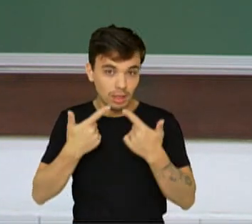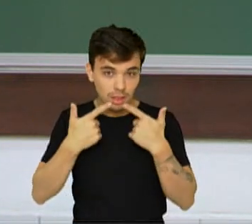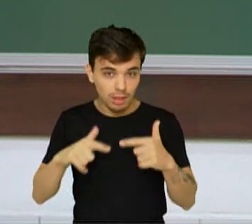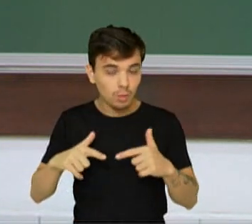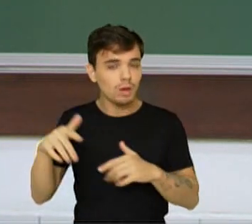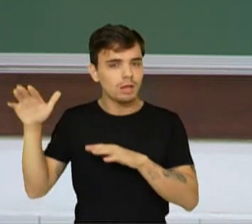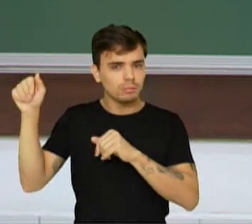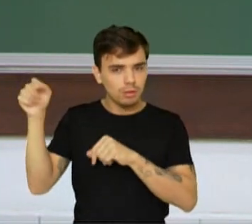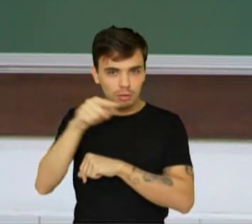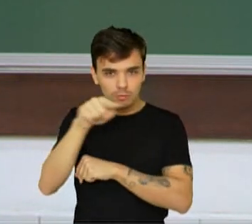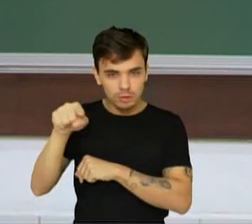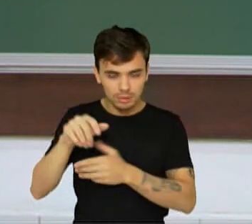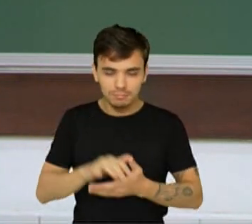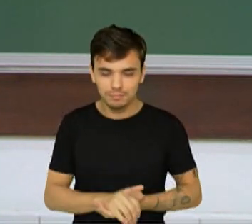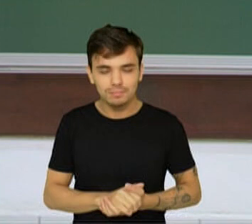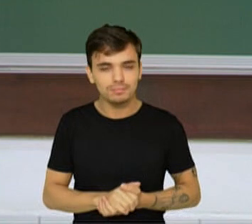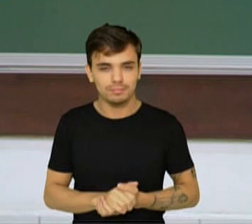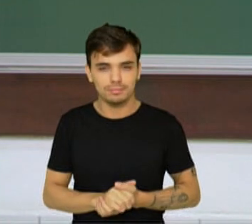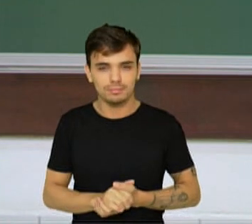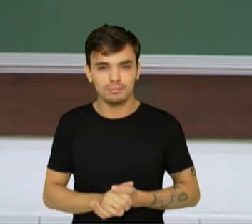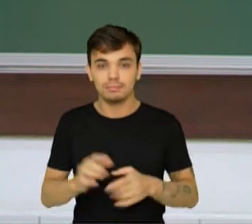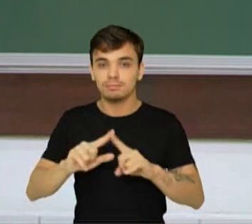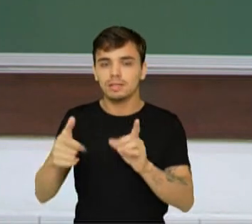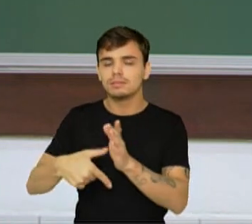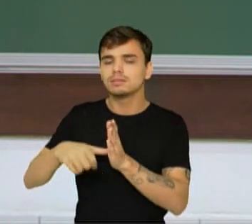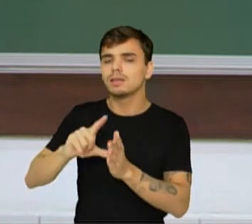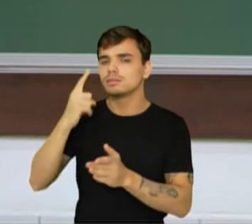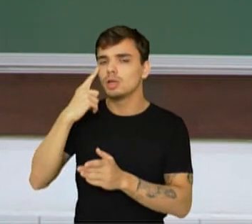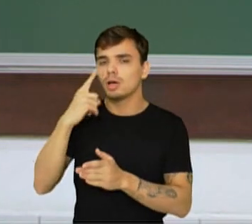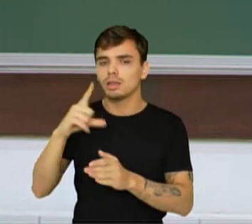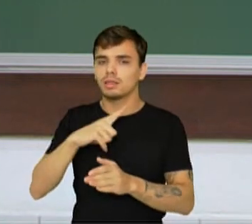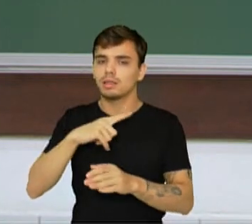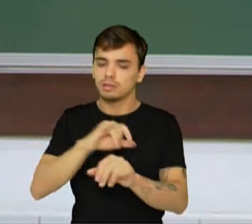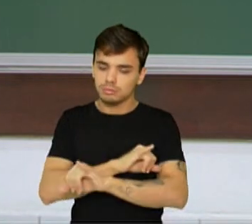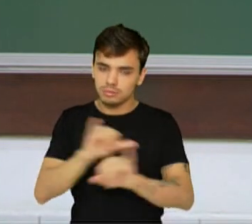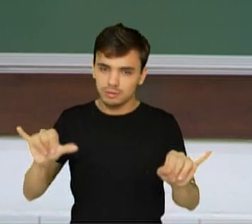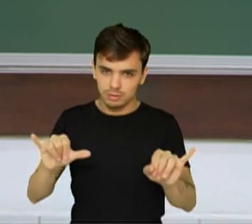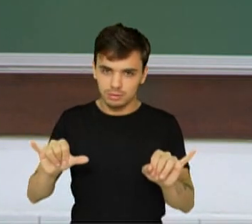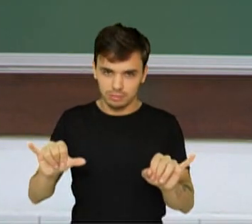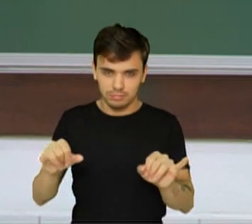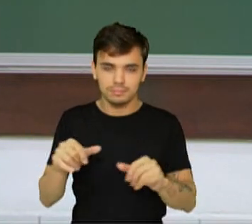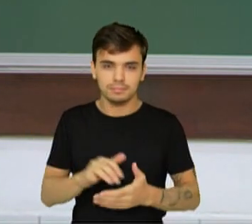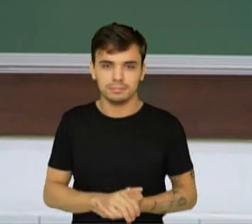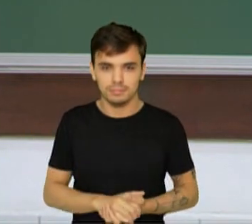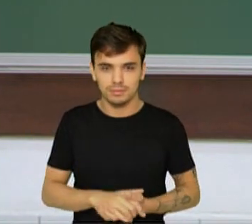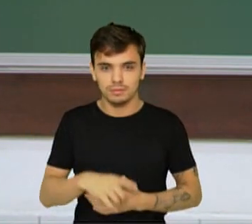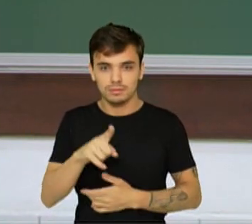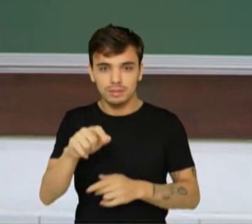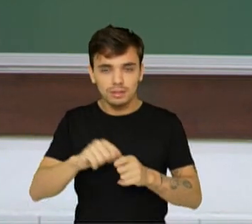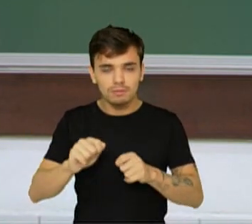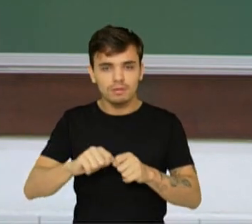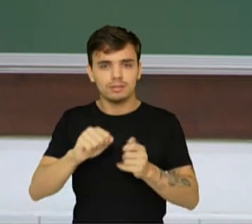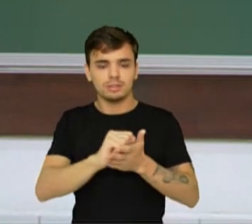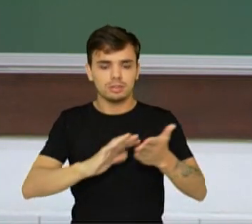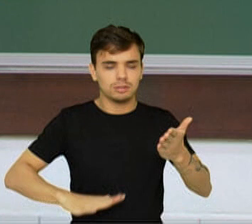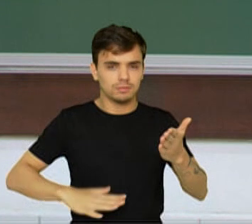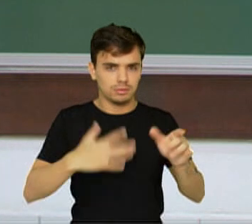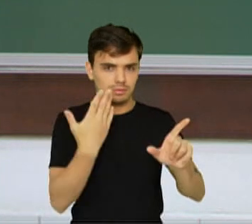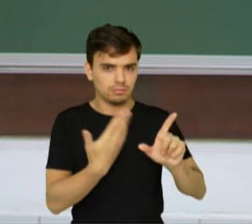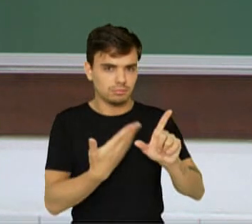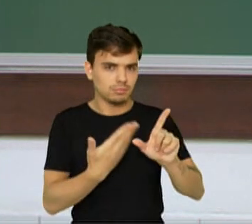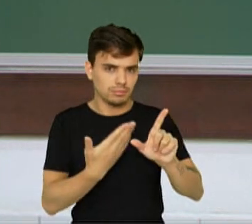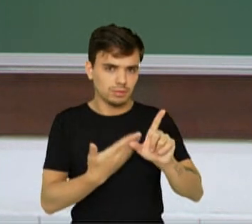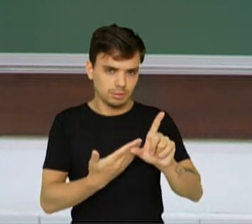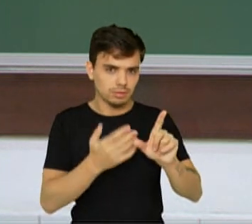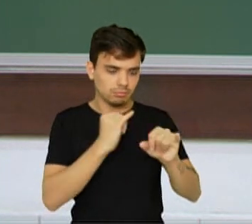com vocês. Bien? Antes, vamos para os nossos recados. Você que faz a sua atividade pela